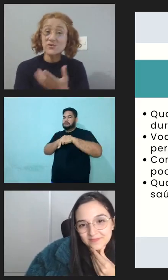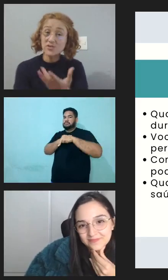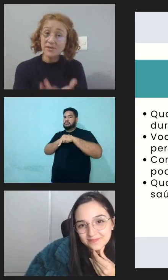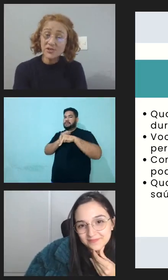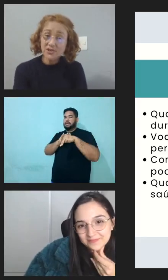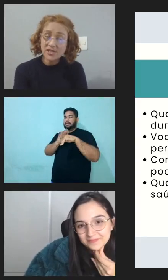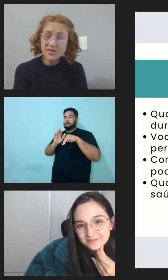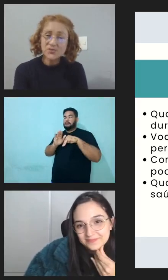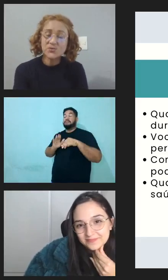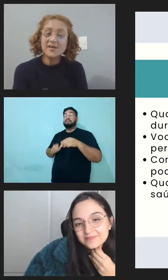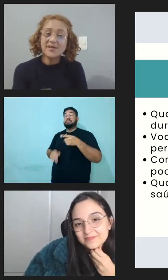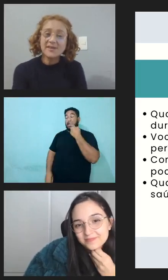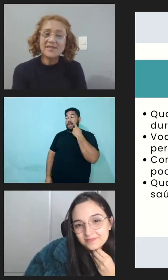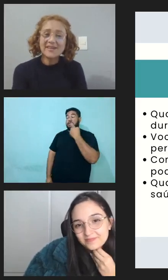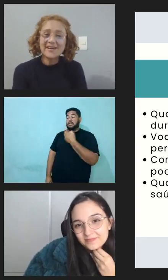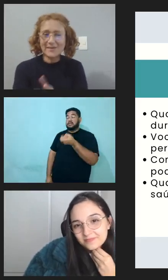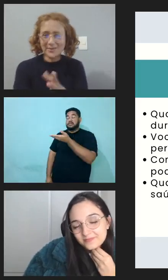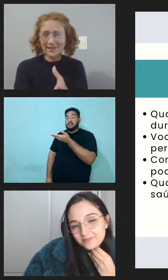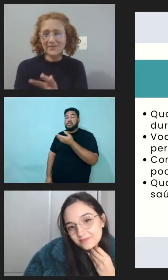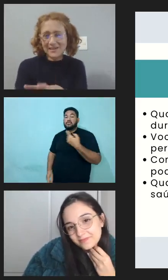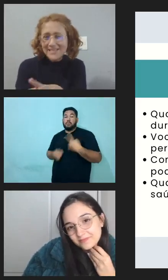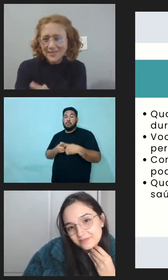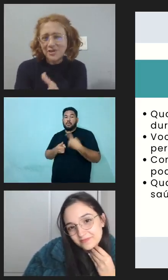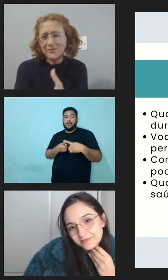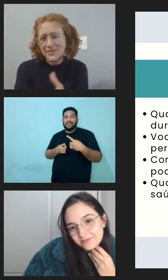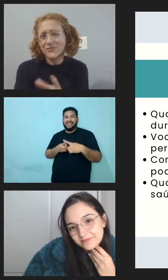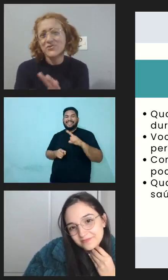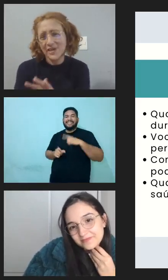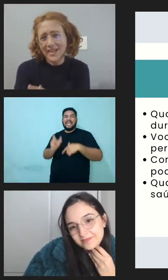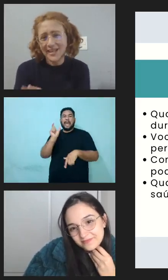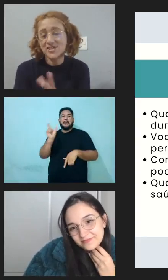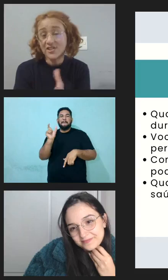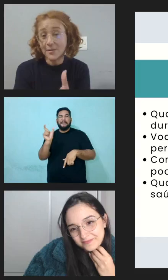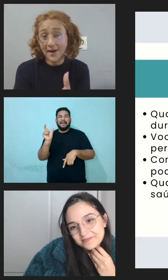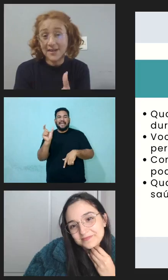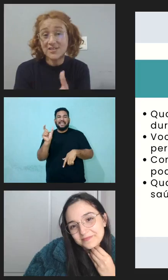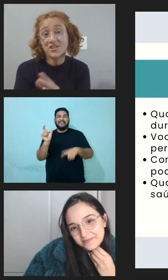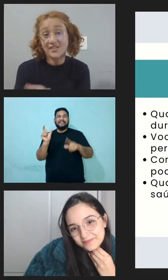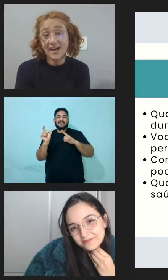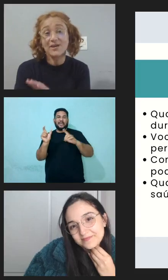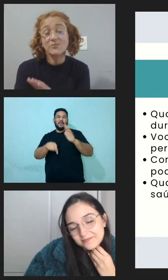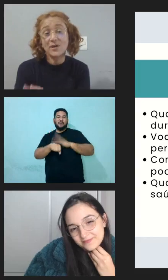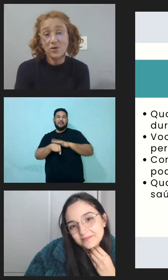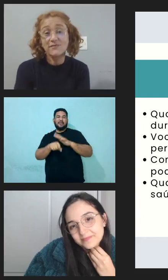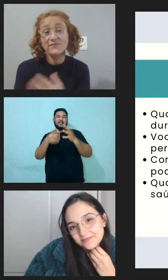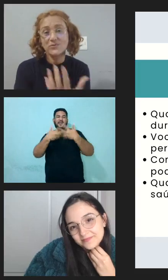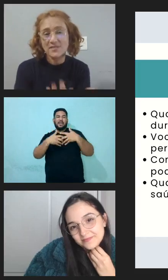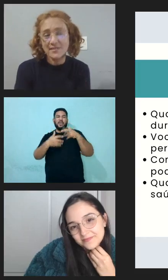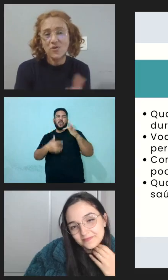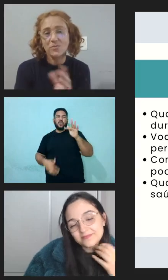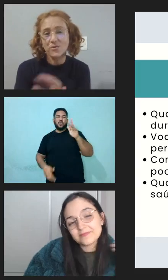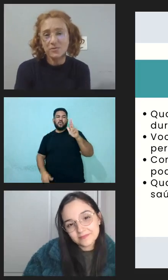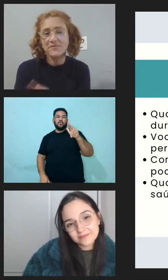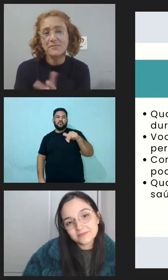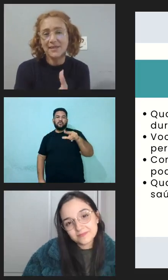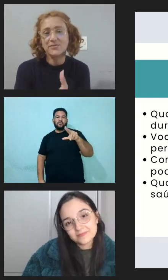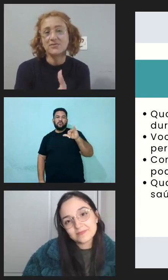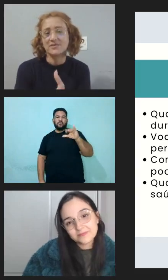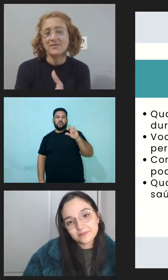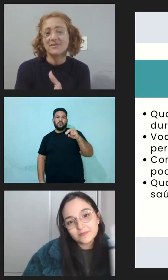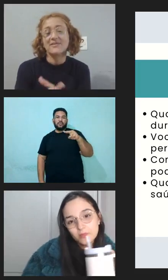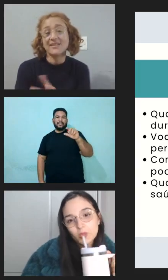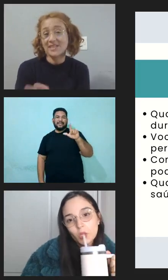é justamente isso que aquela palavra linda que eu falei de funcionalidade de trabalho, a gente dá uma nova função para o